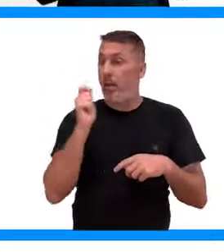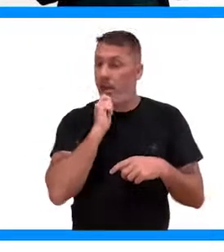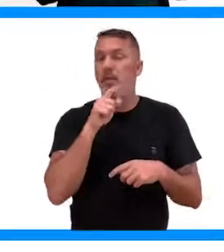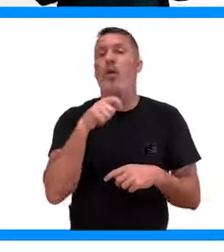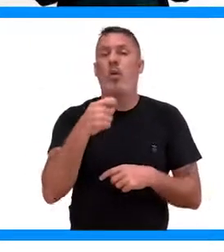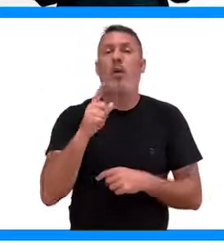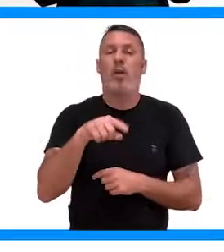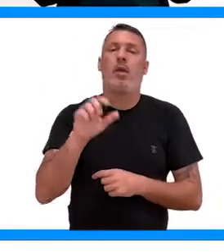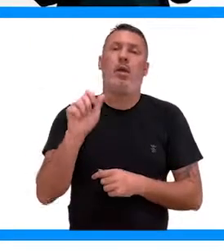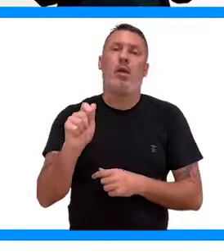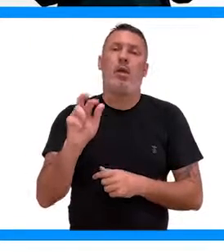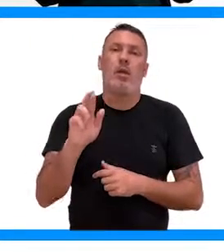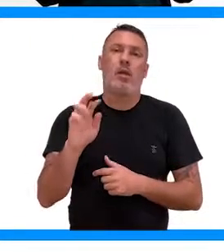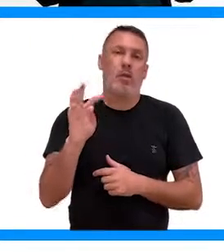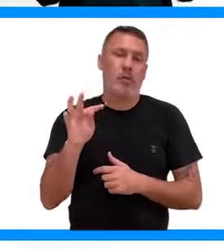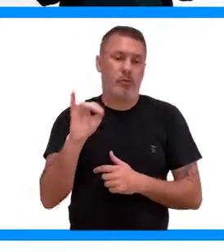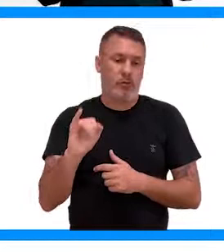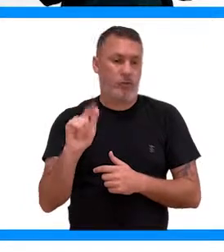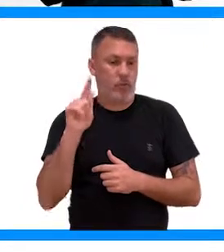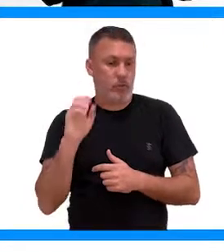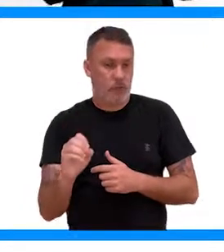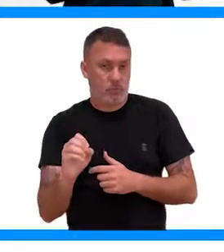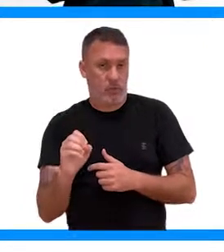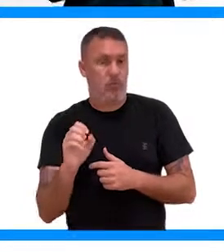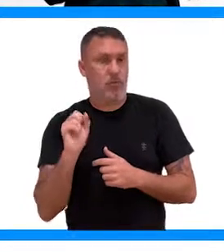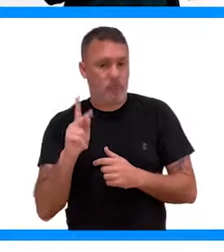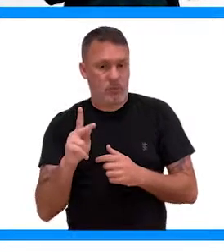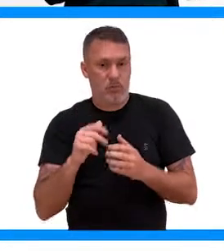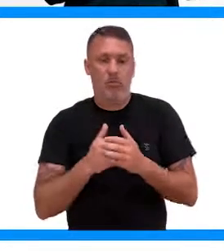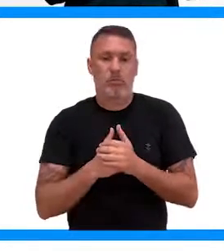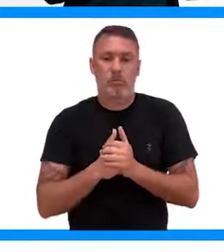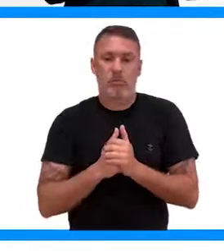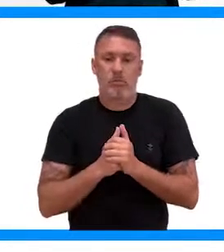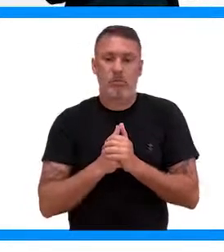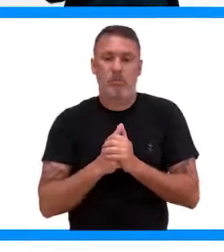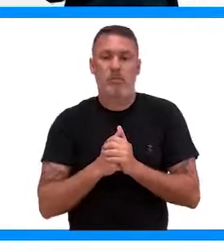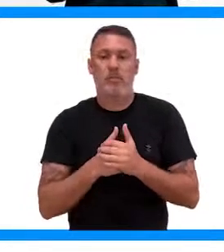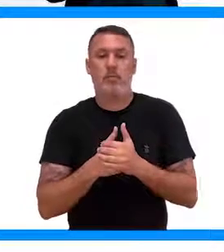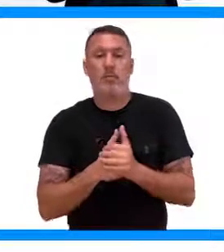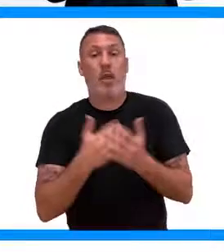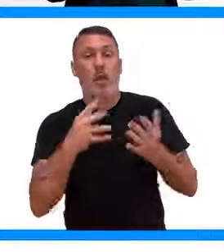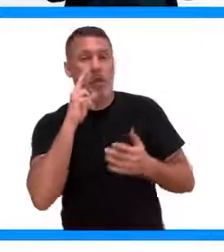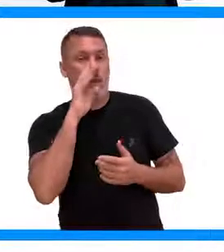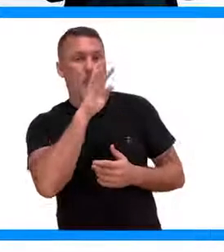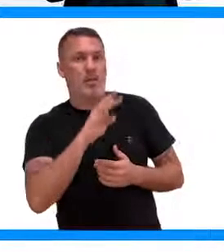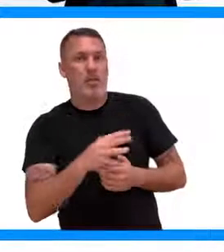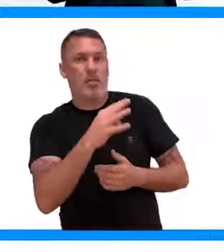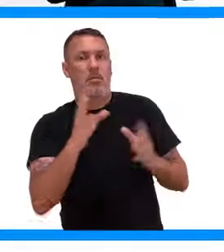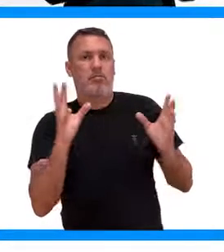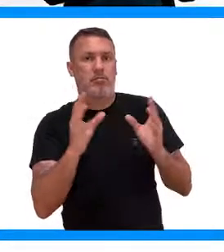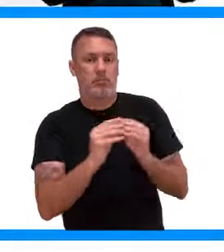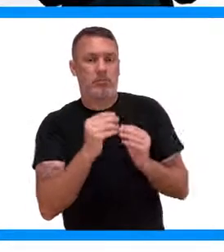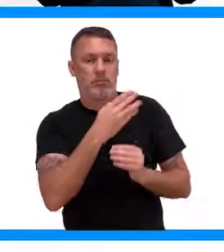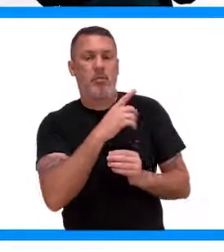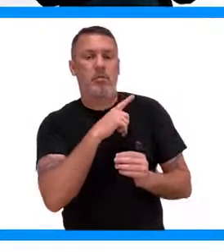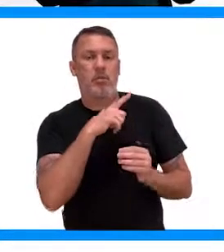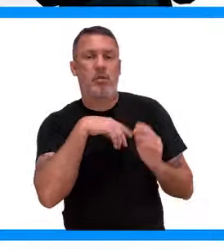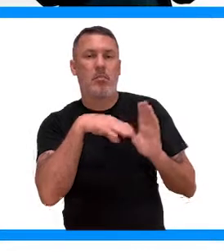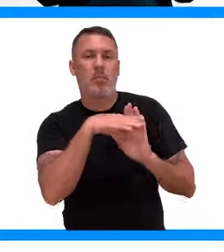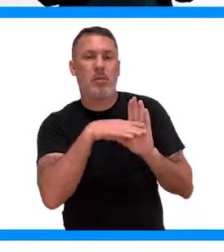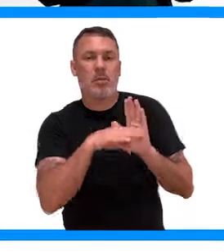artigo. Lembrando que é o ele que é o artigo. Bien? Agora nós vamos ver uma tabelinha com